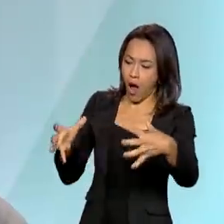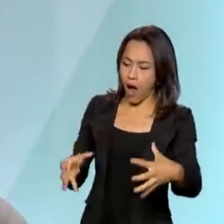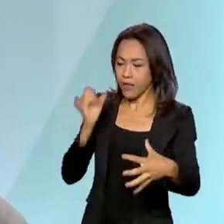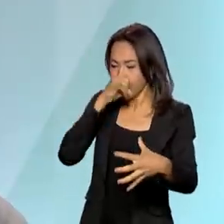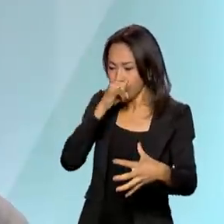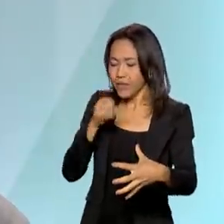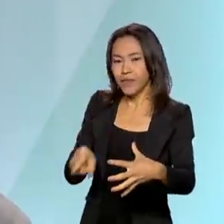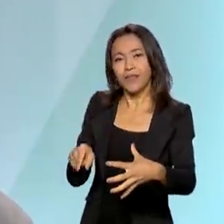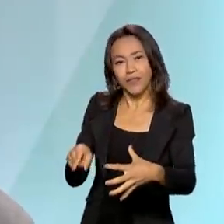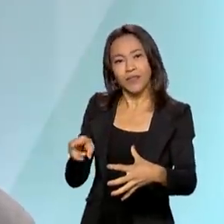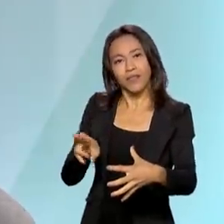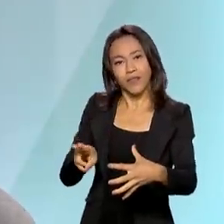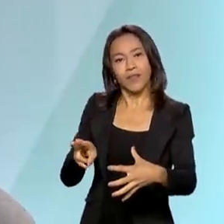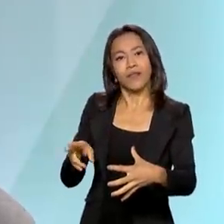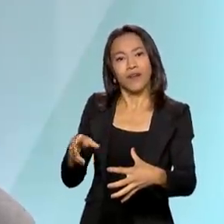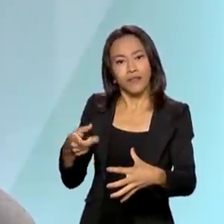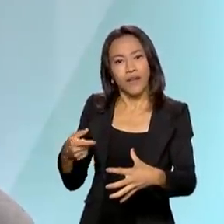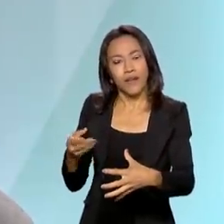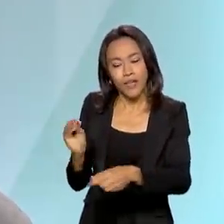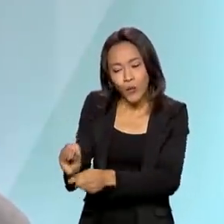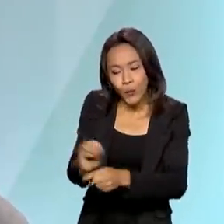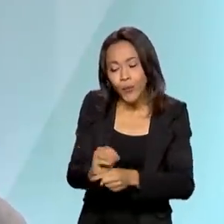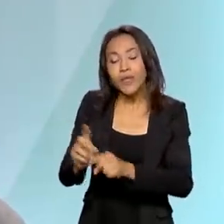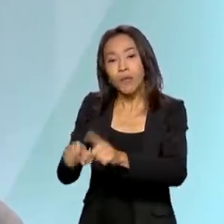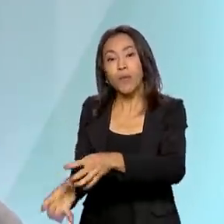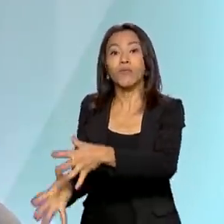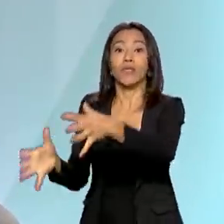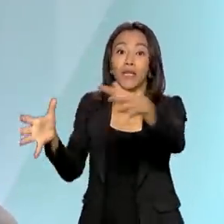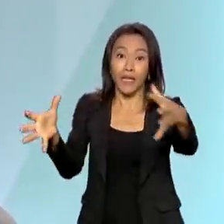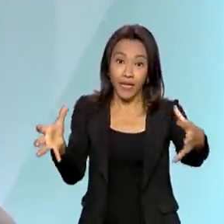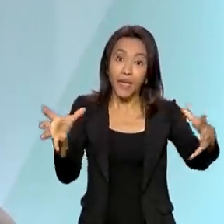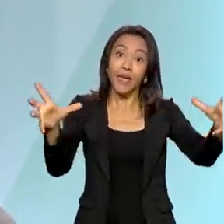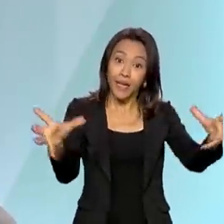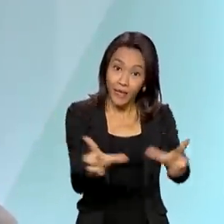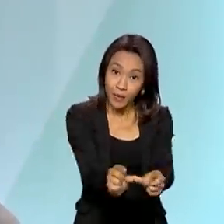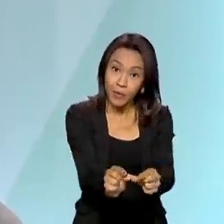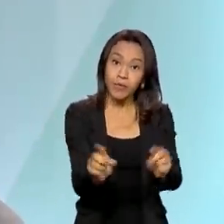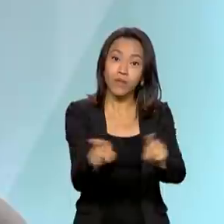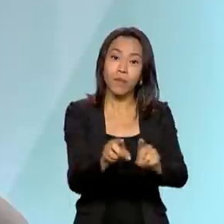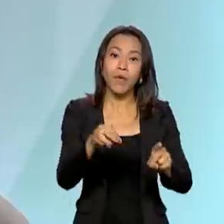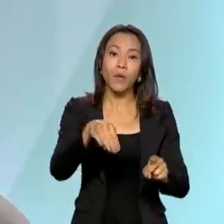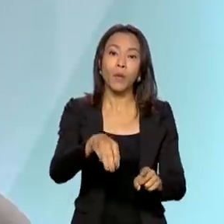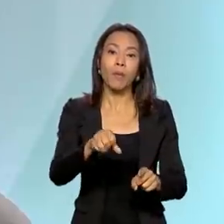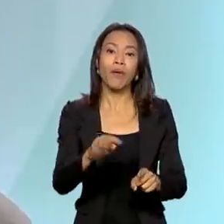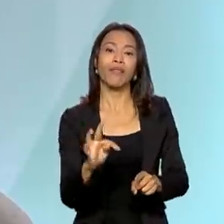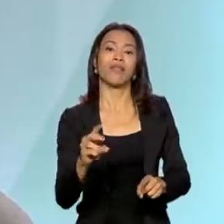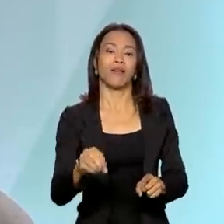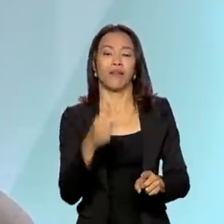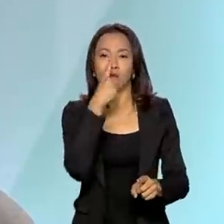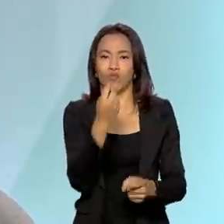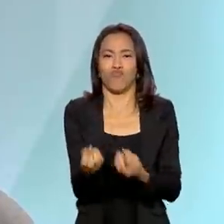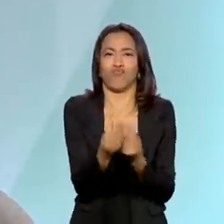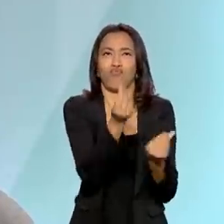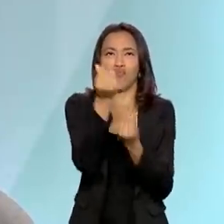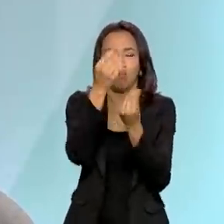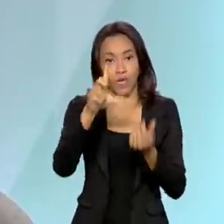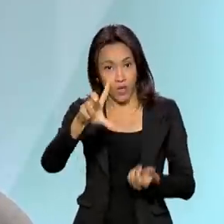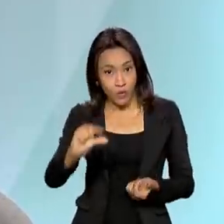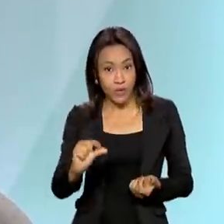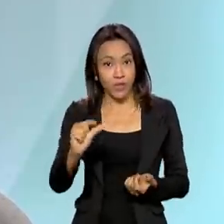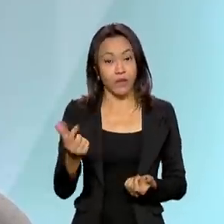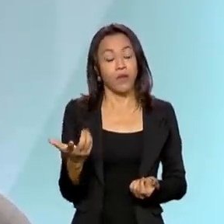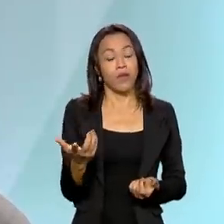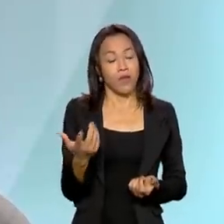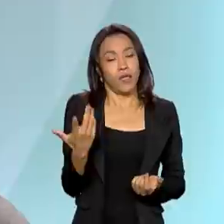ao mesmo tempo que ele reduz a emissão de metano na atmosfera. Então, o governo federal entende que os desafios